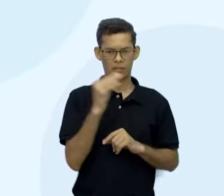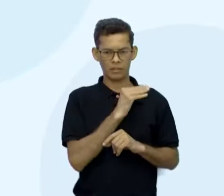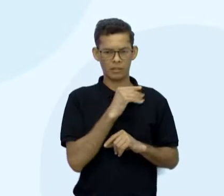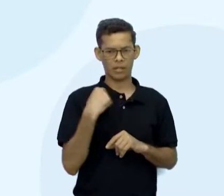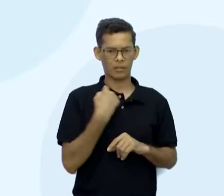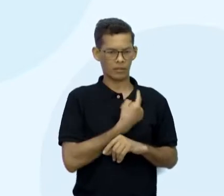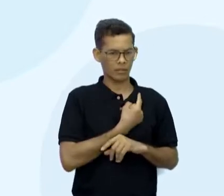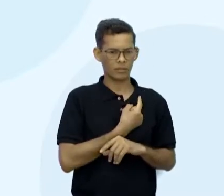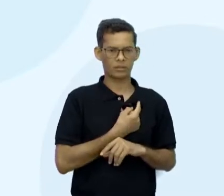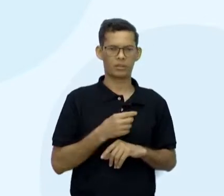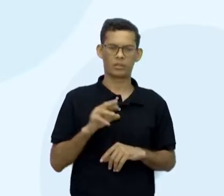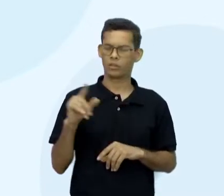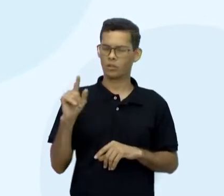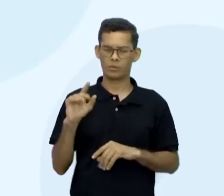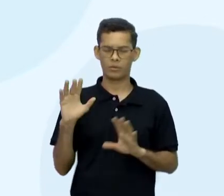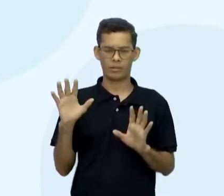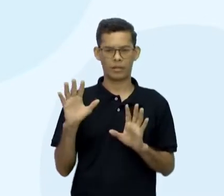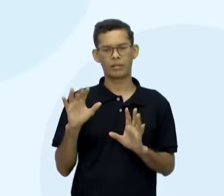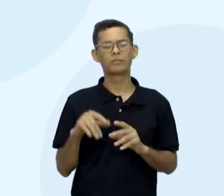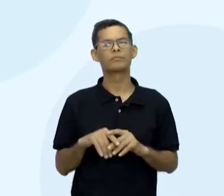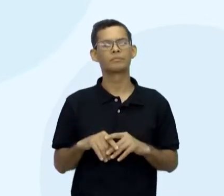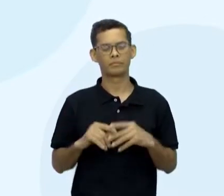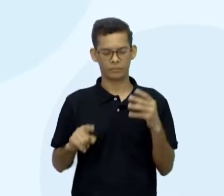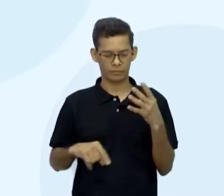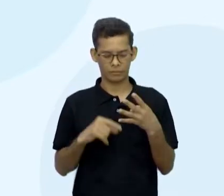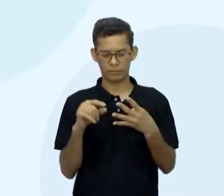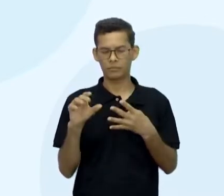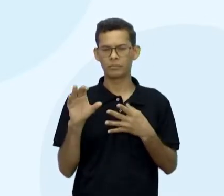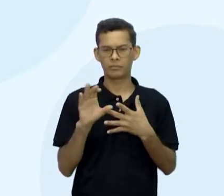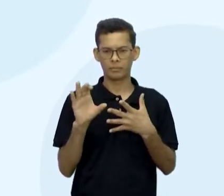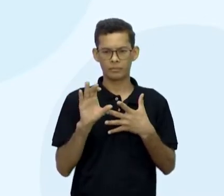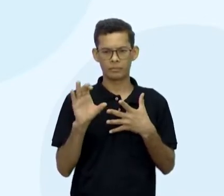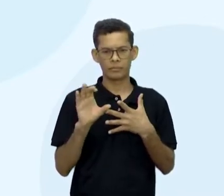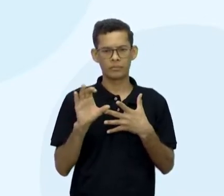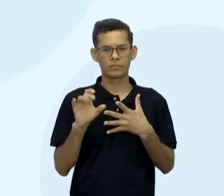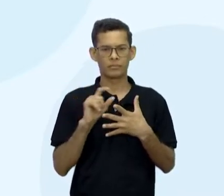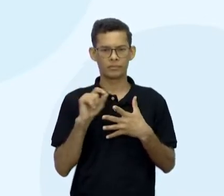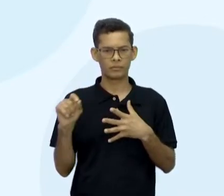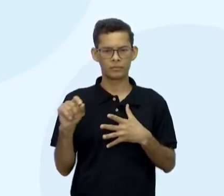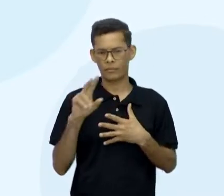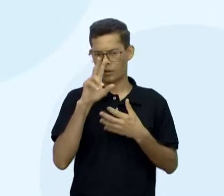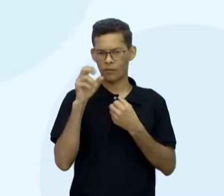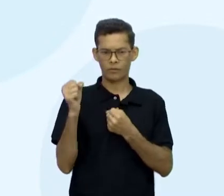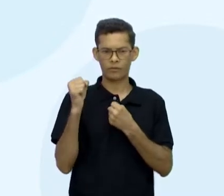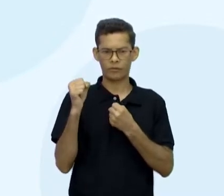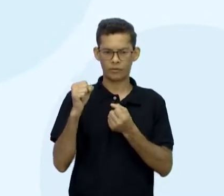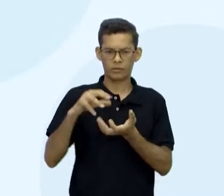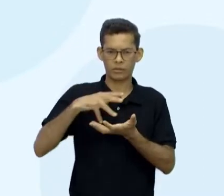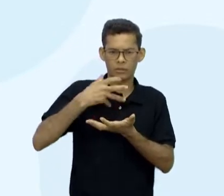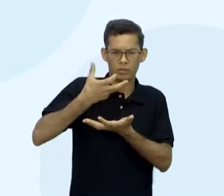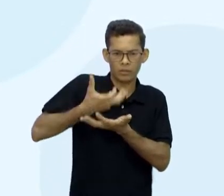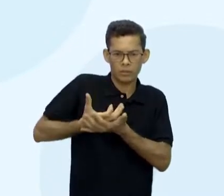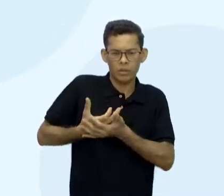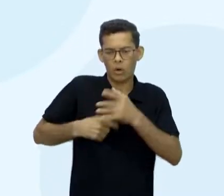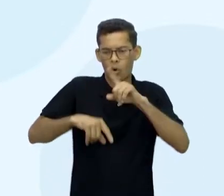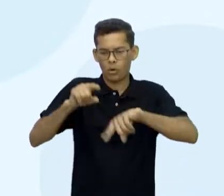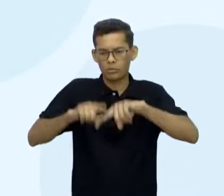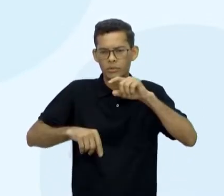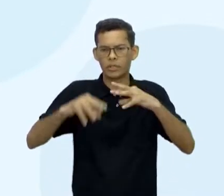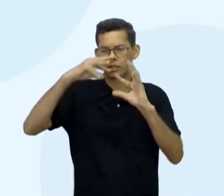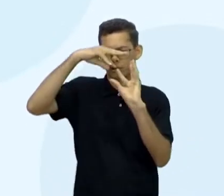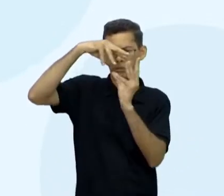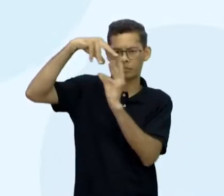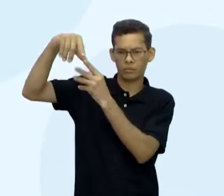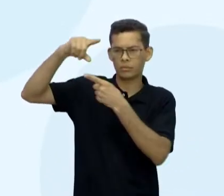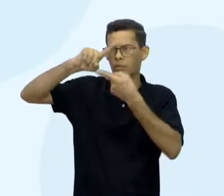Aí eu achava inacreditável isso aí mesmo, hein? C. A força da atração gravitacional é ser observada em objetos como planetas, estrelas